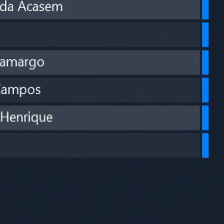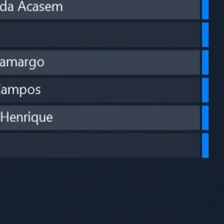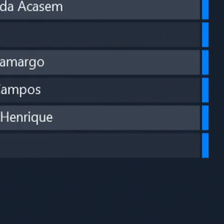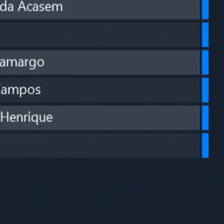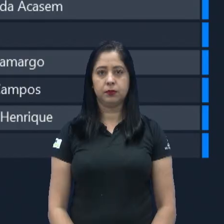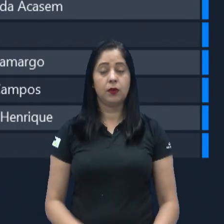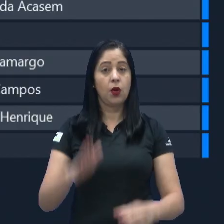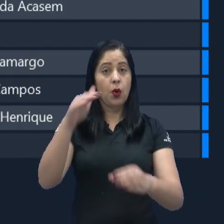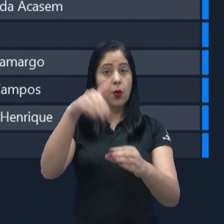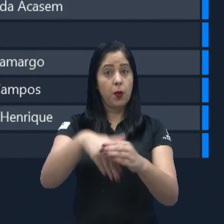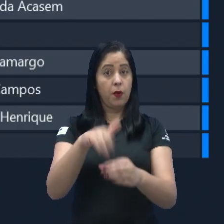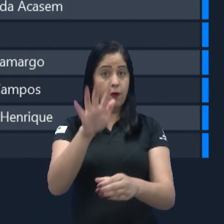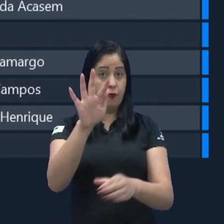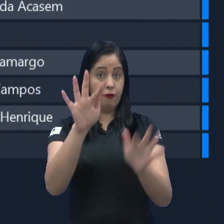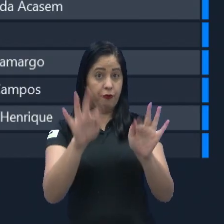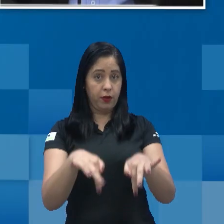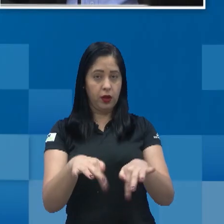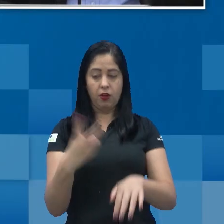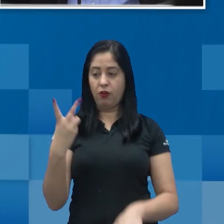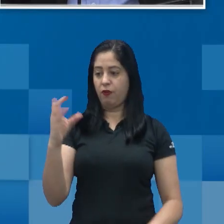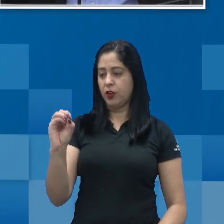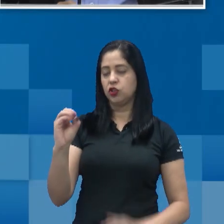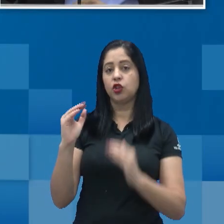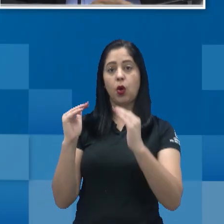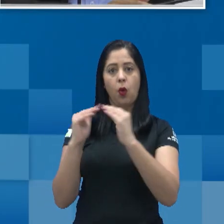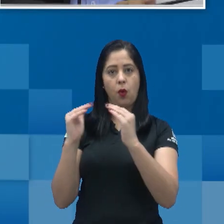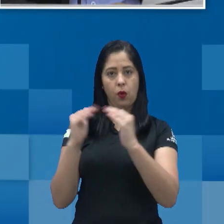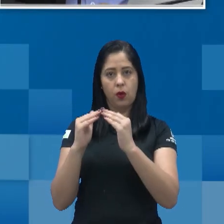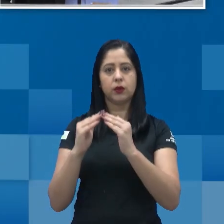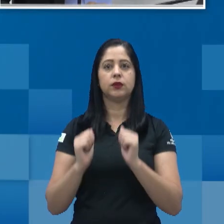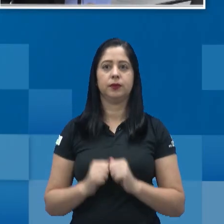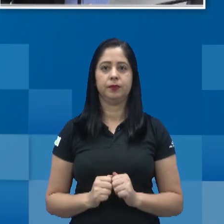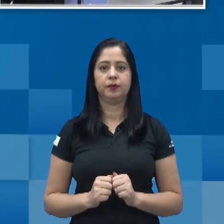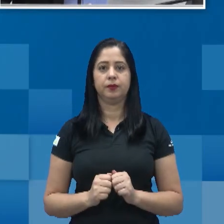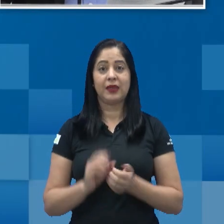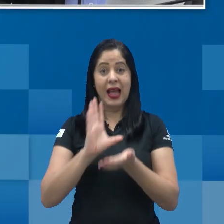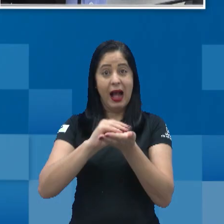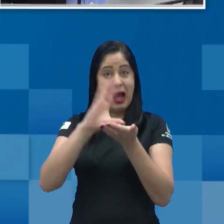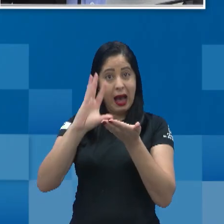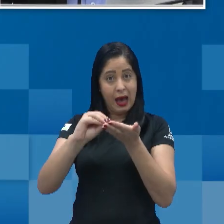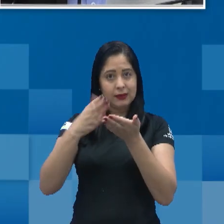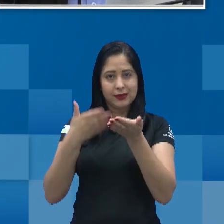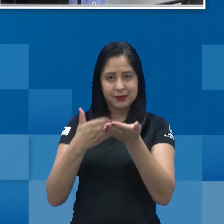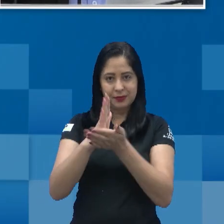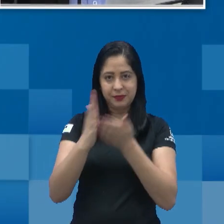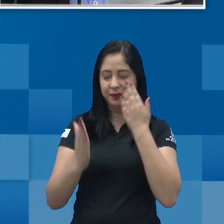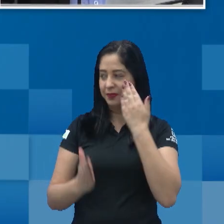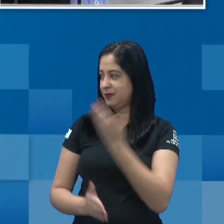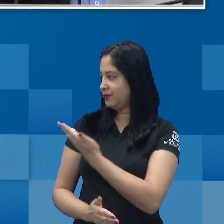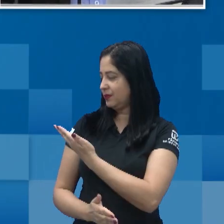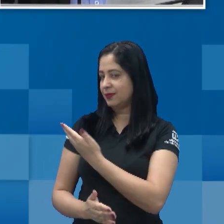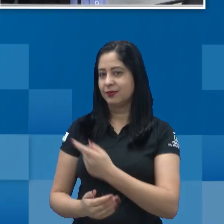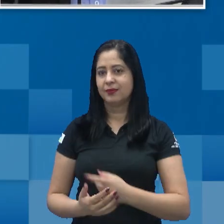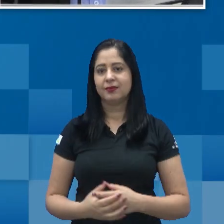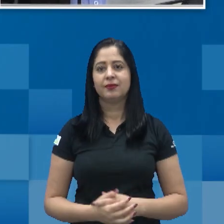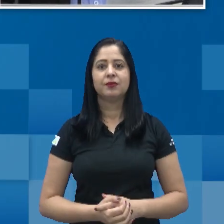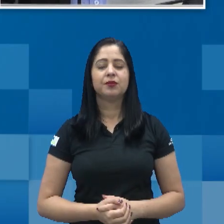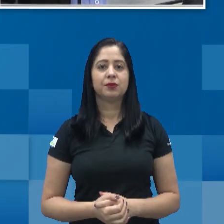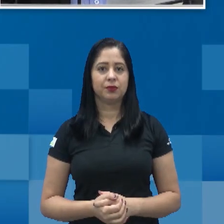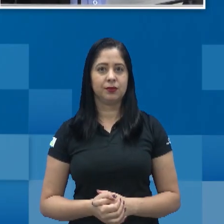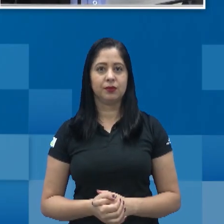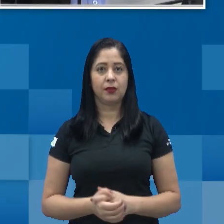Encerrada a votação. 20 votos favoráveis. Com 20 votos favoráveis, está aprovado por unanimidade. Em